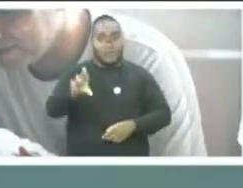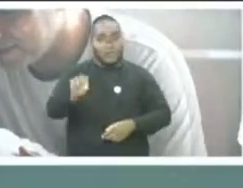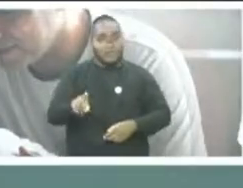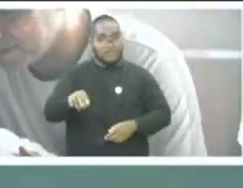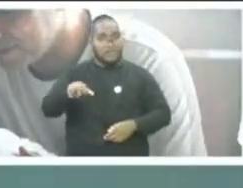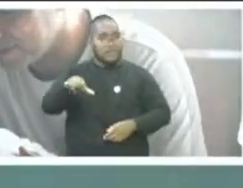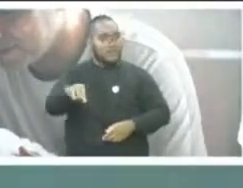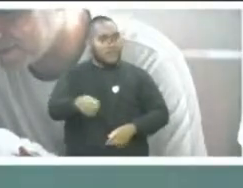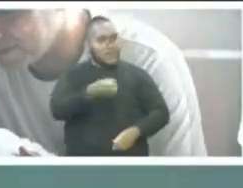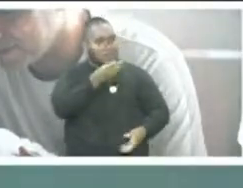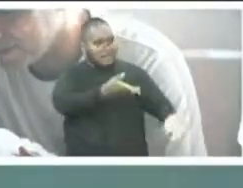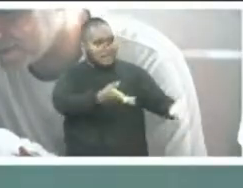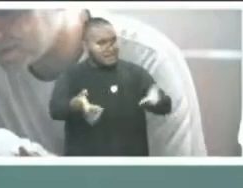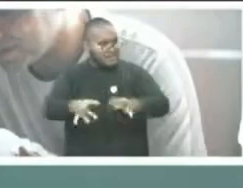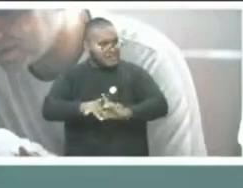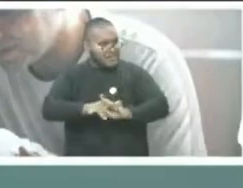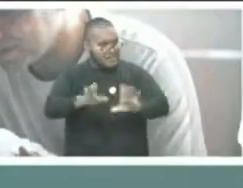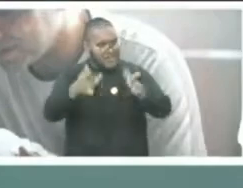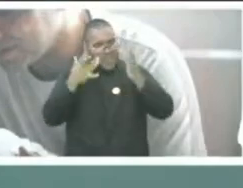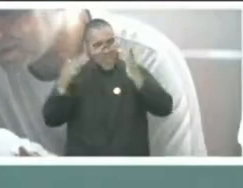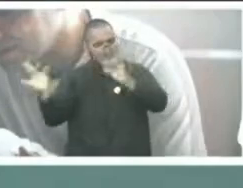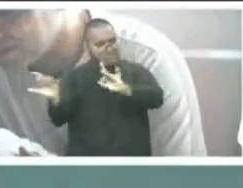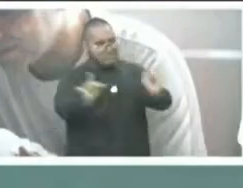fique à vontade, nossa atenção é sua.